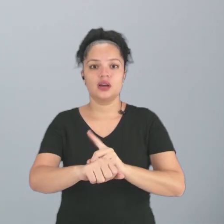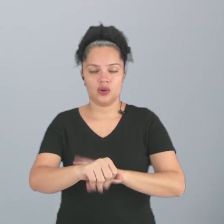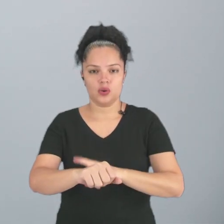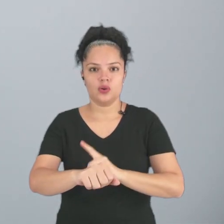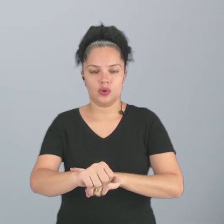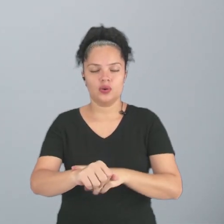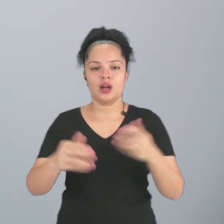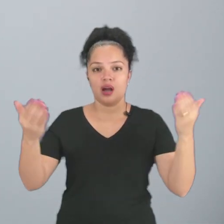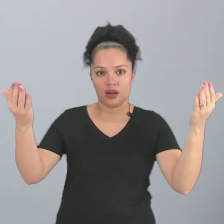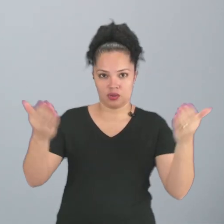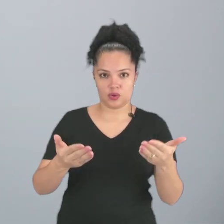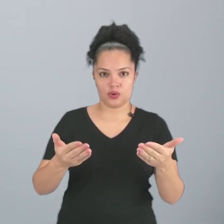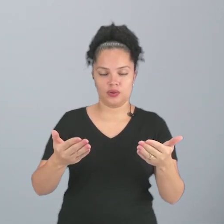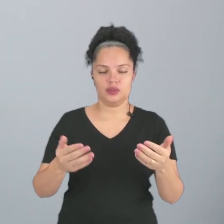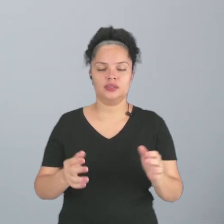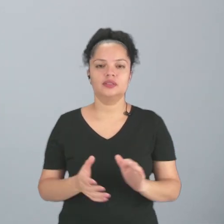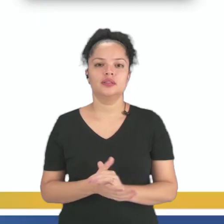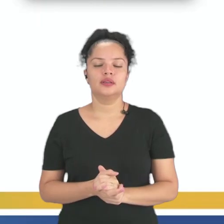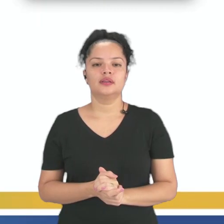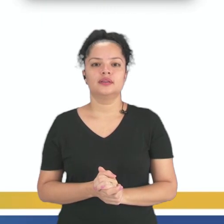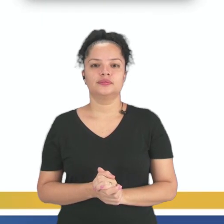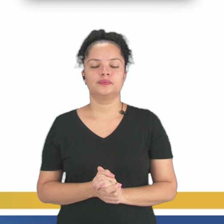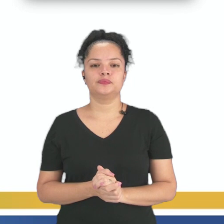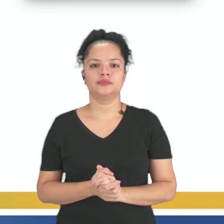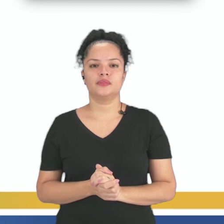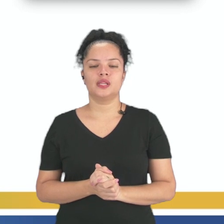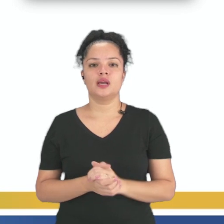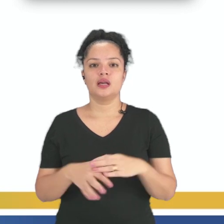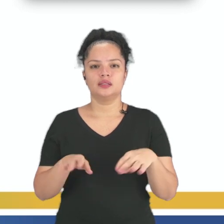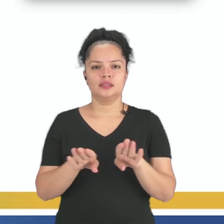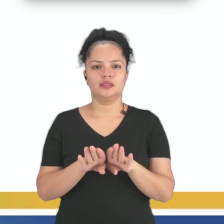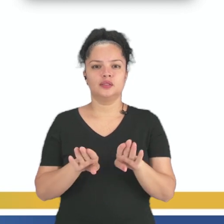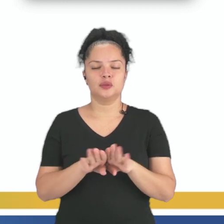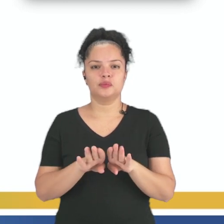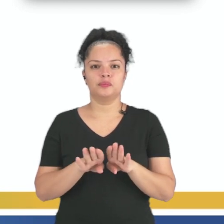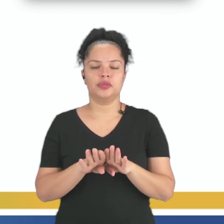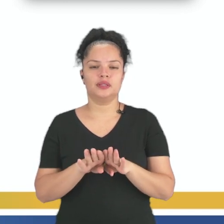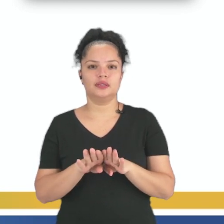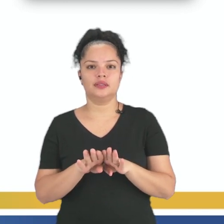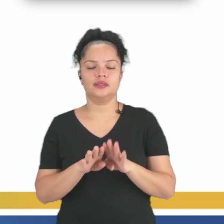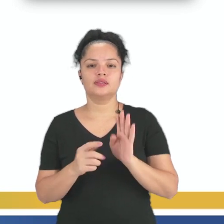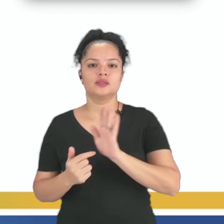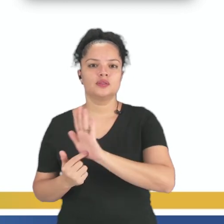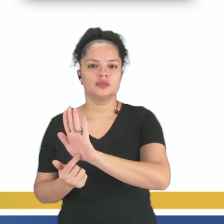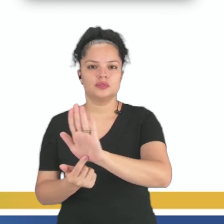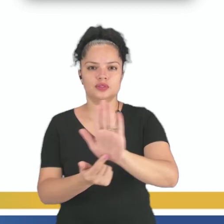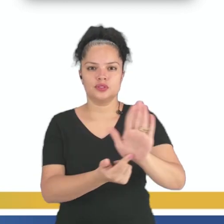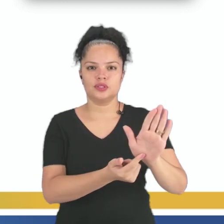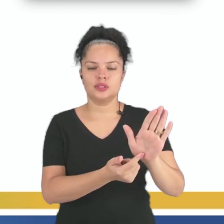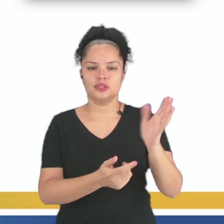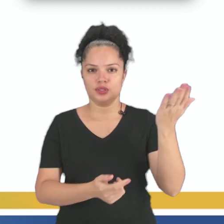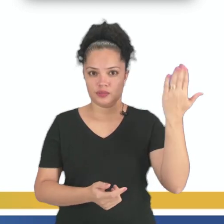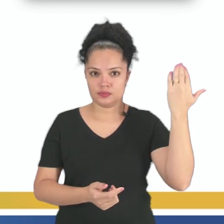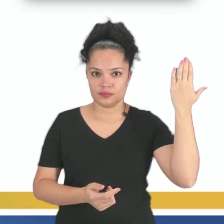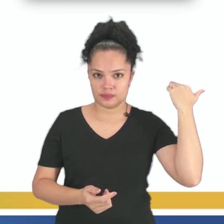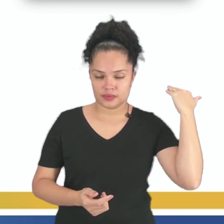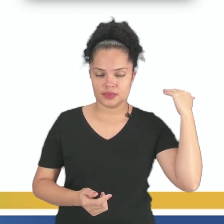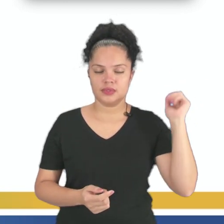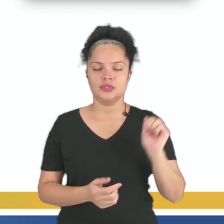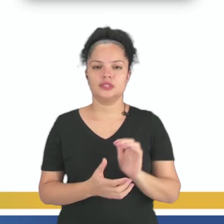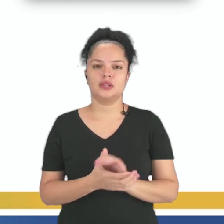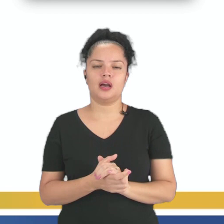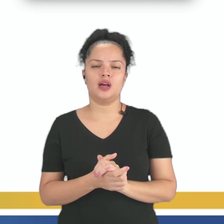aqui, agora, no hoje, tá? Pretérito perfeito do indicativo. Expressa um